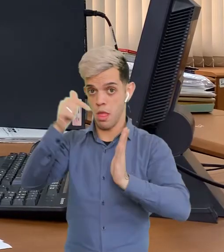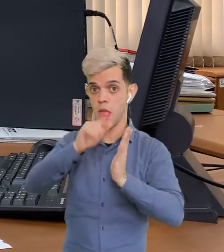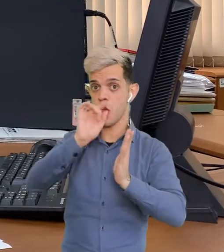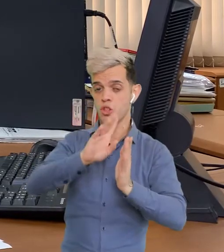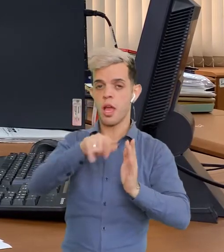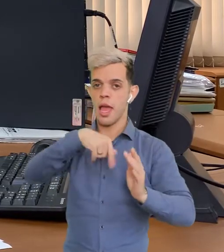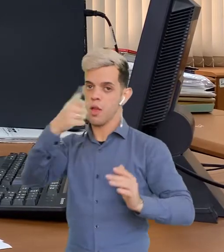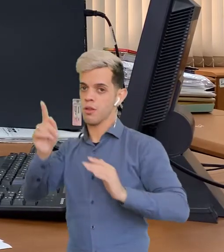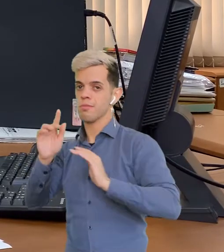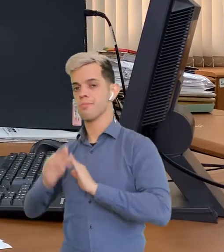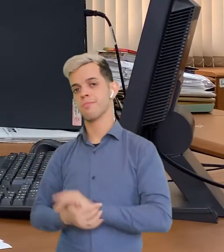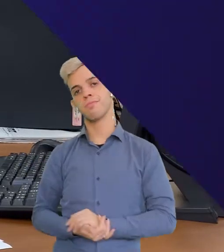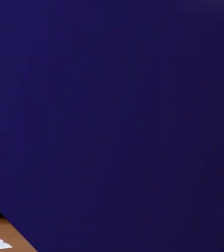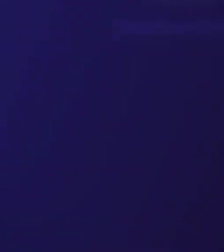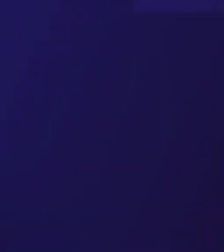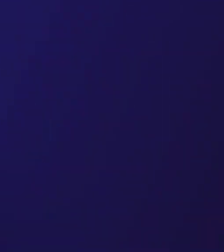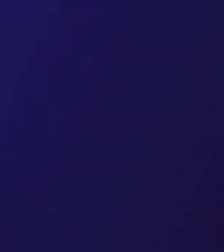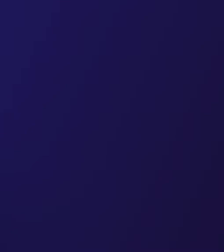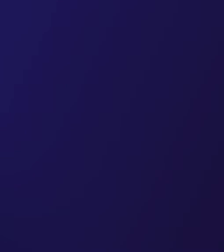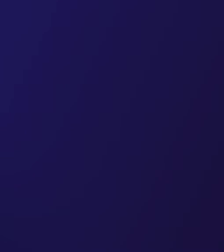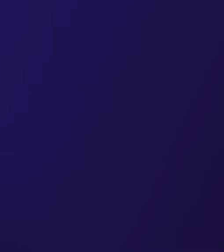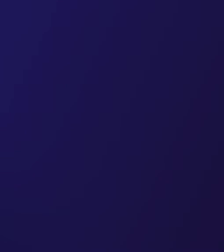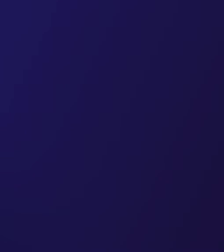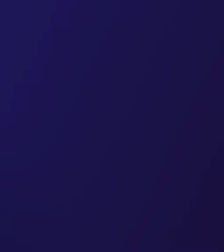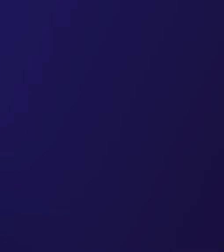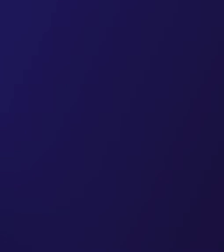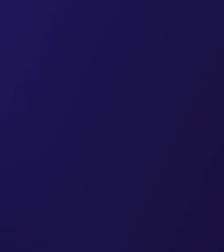que comete a infração.